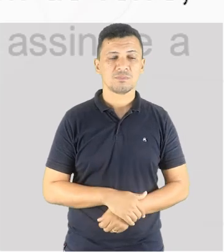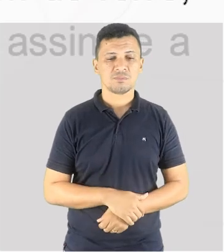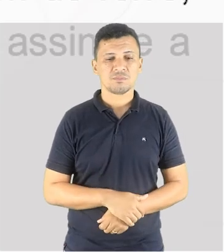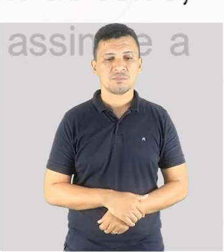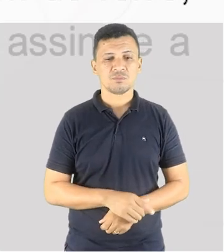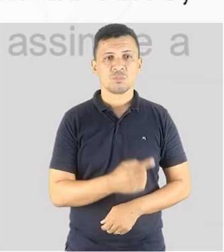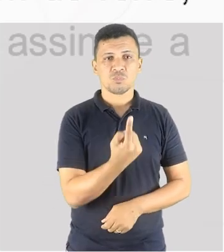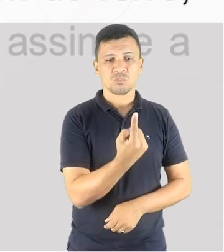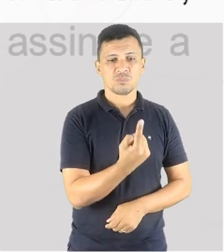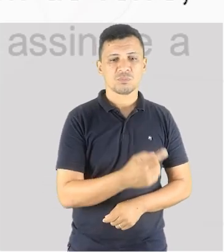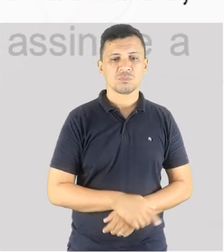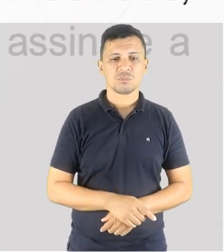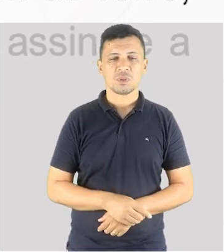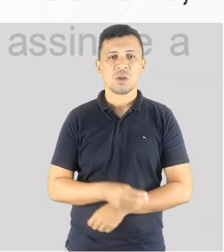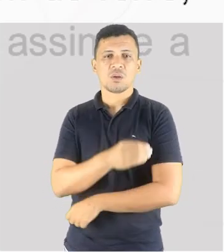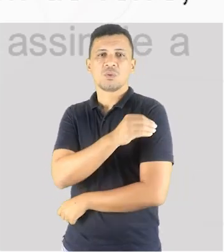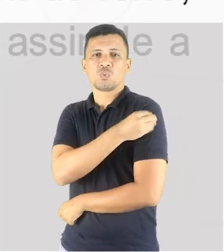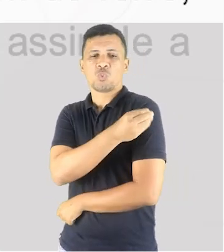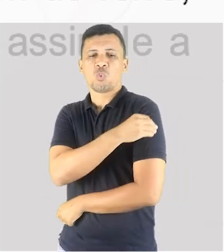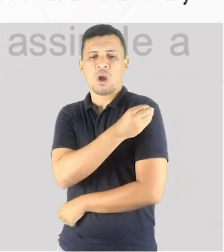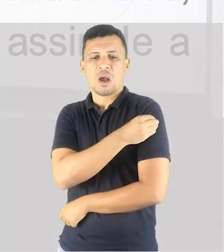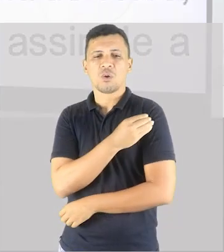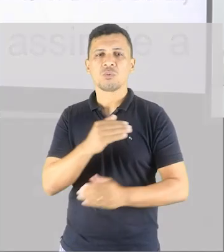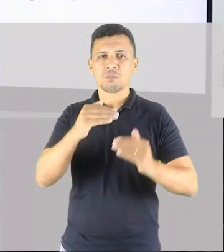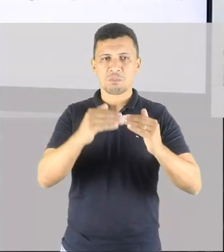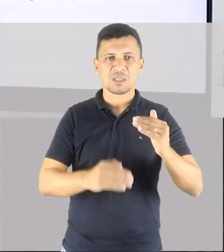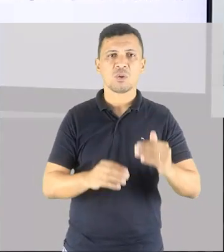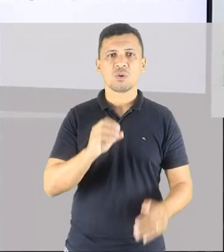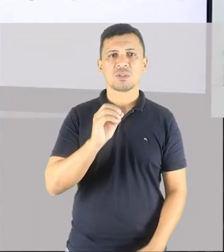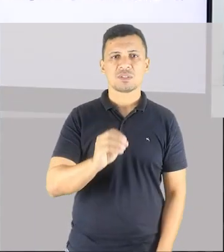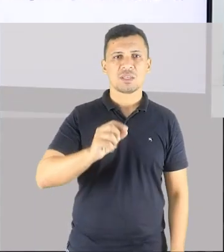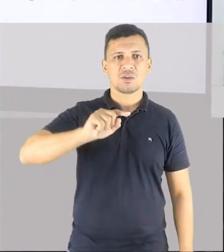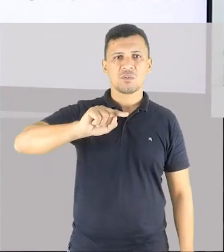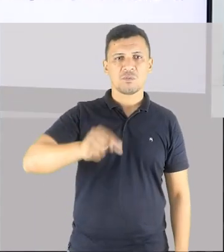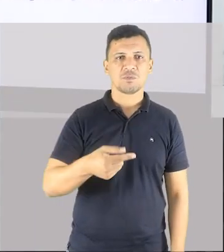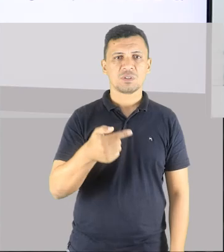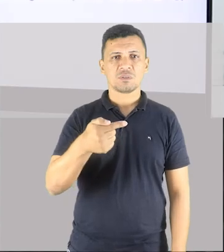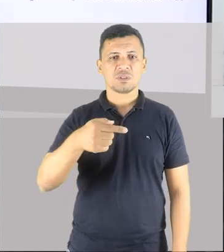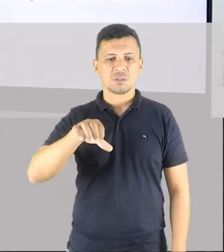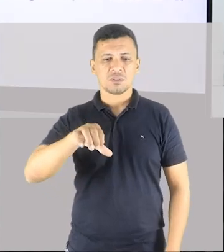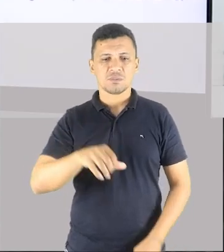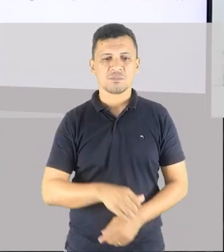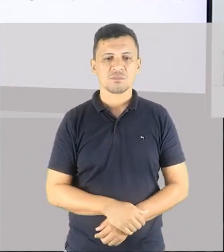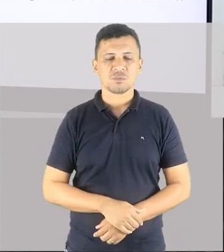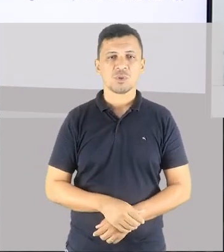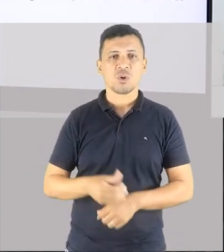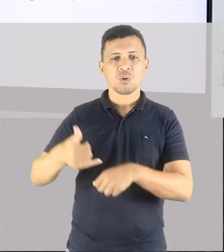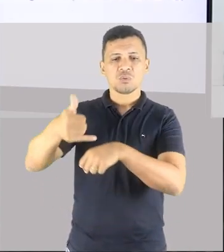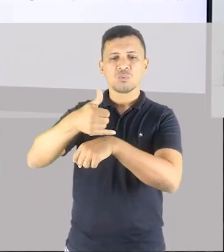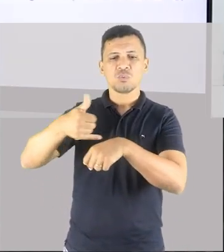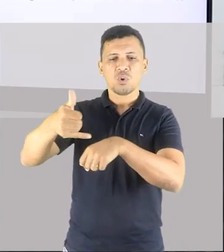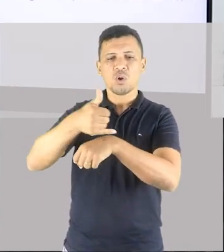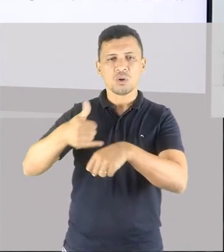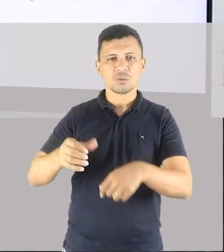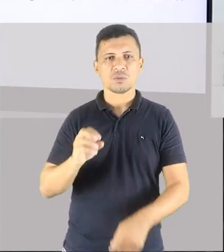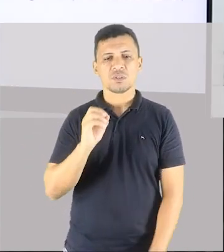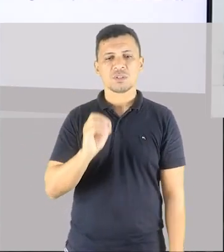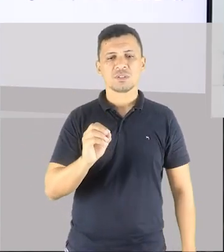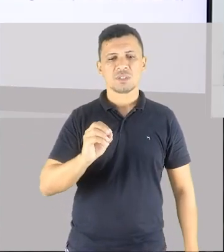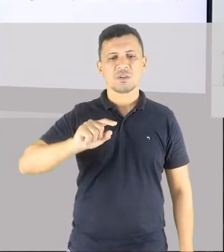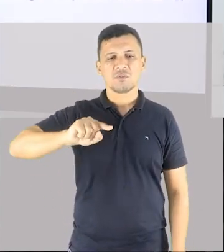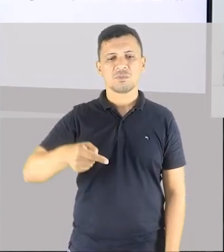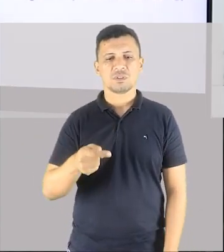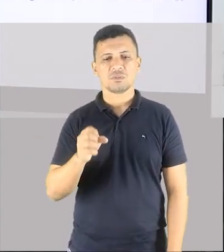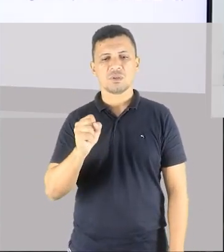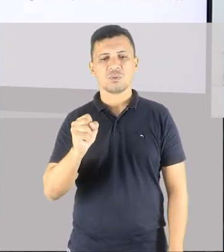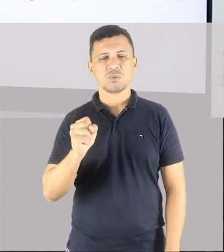cúbico. Densidade do álcool é menor do que a da água, 0,79. Densidade do óleo,